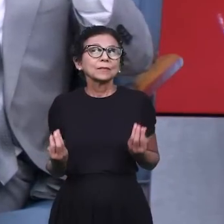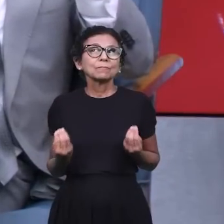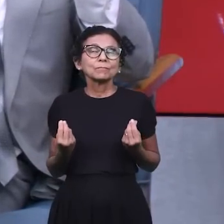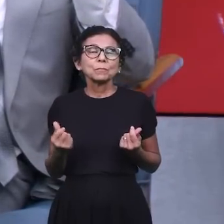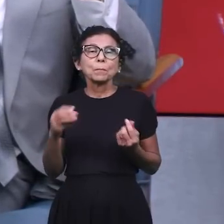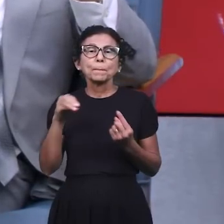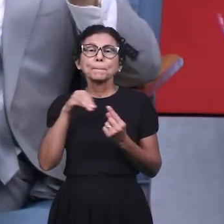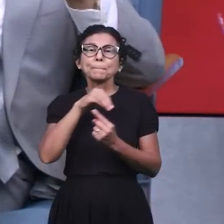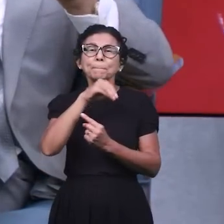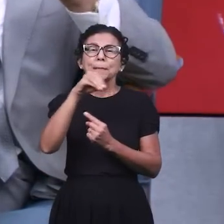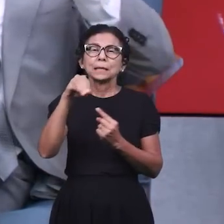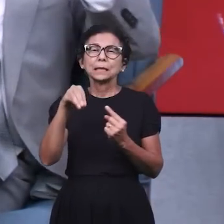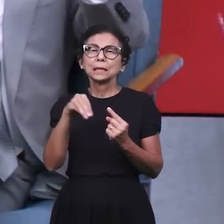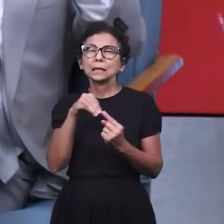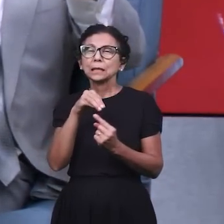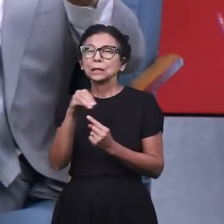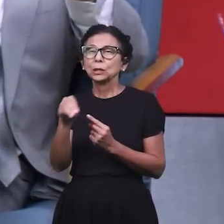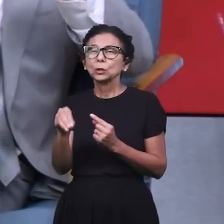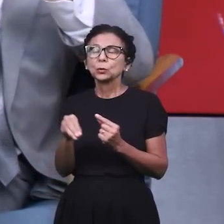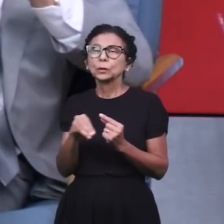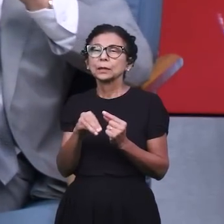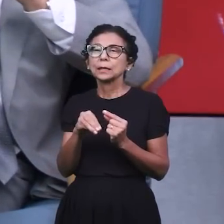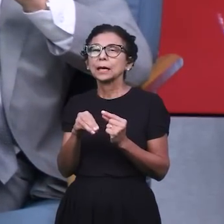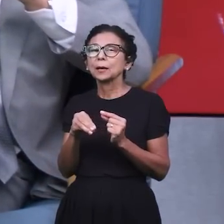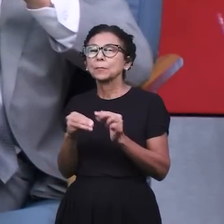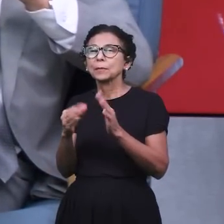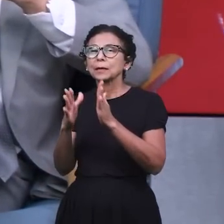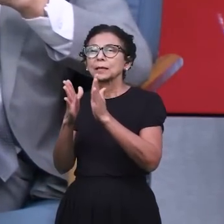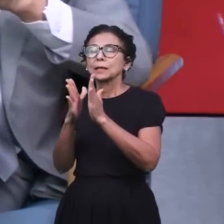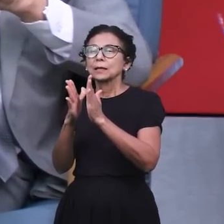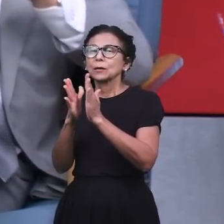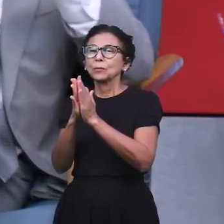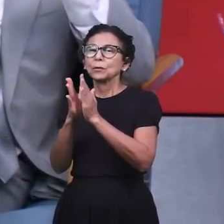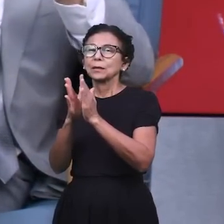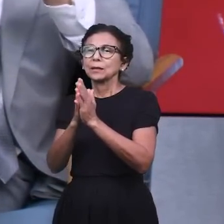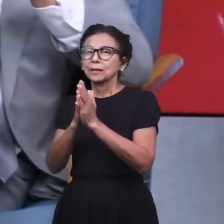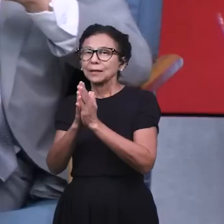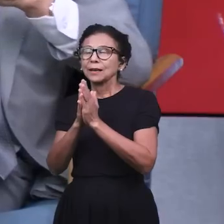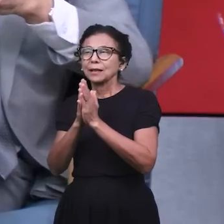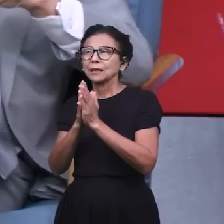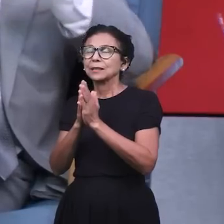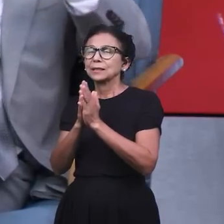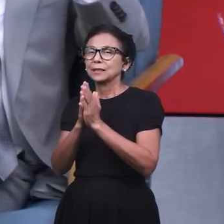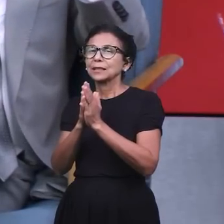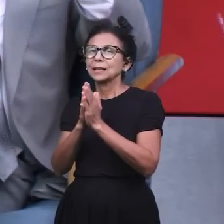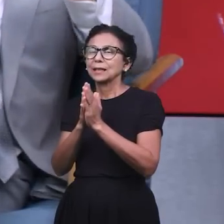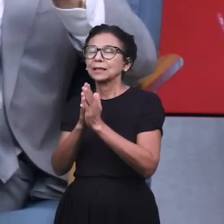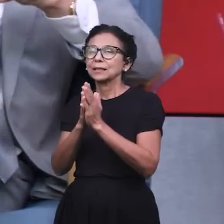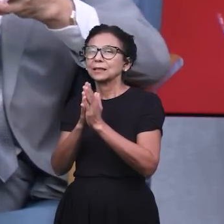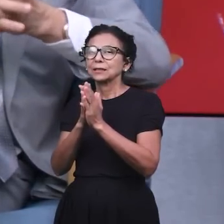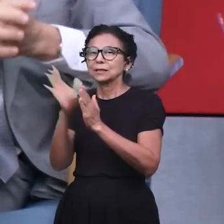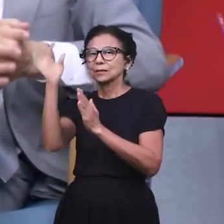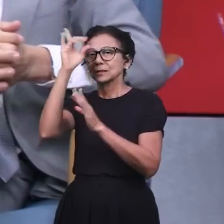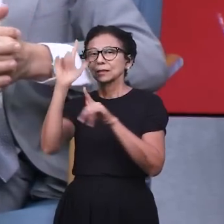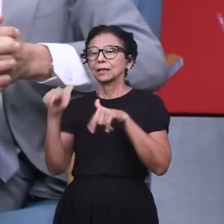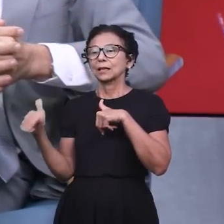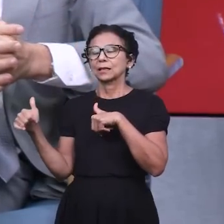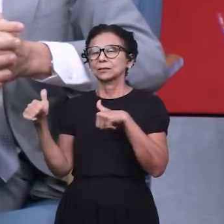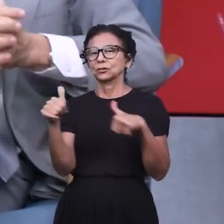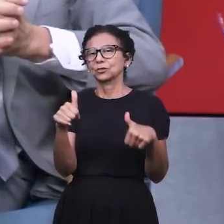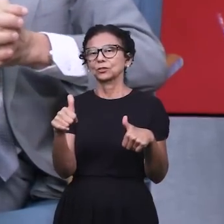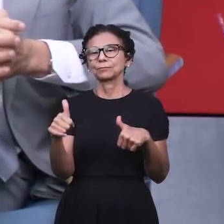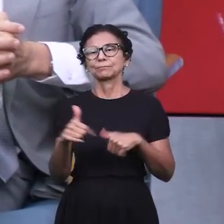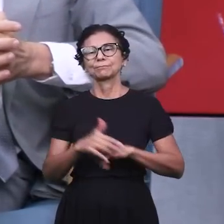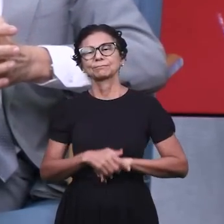é um recurso para provocar a graça na sua vida, para que o Espírito venha operar na sua